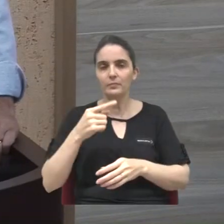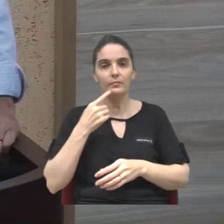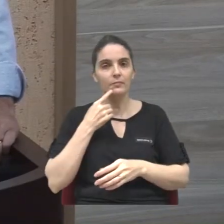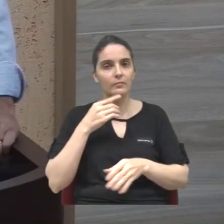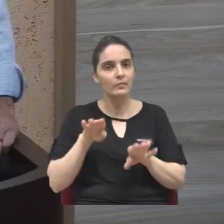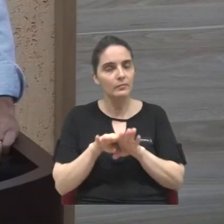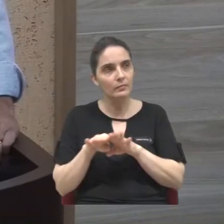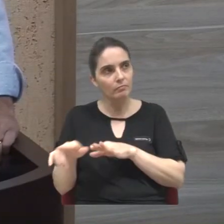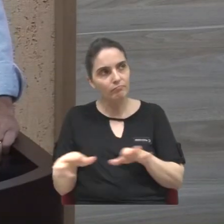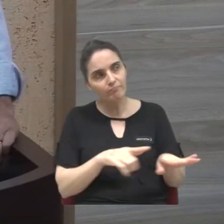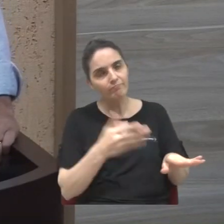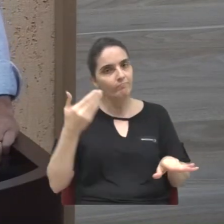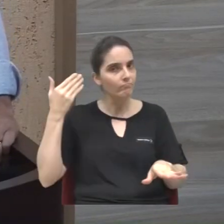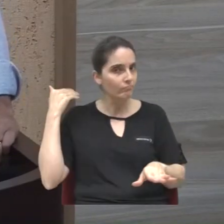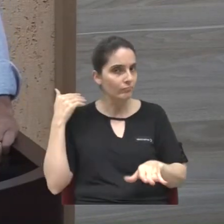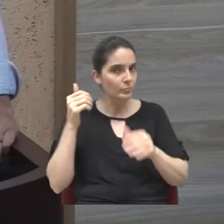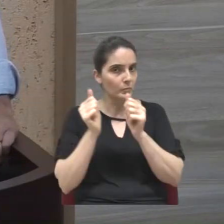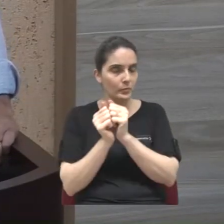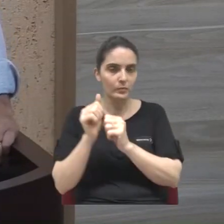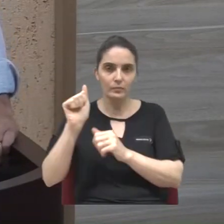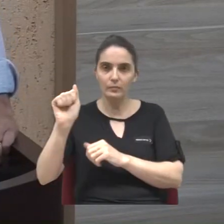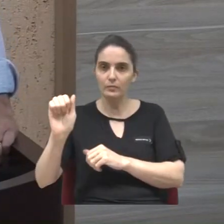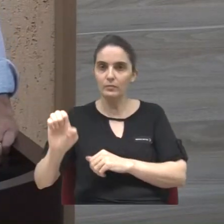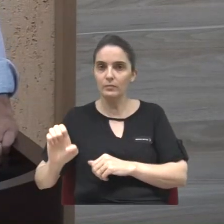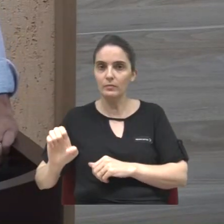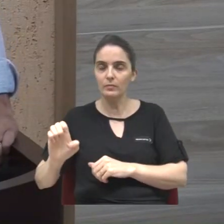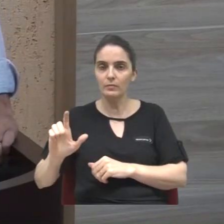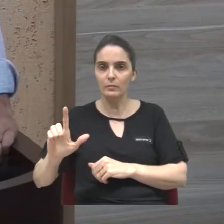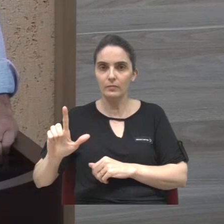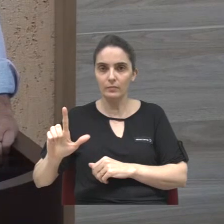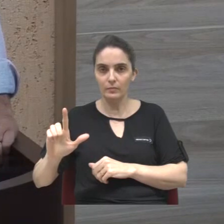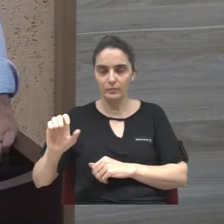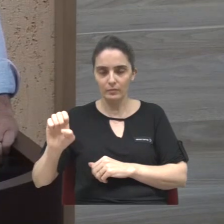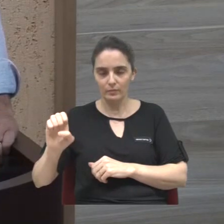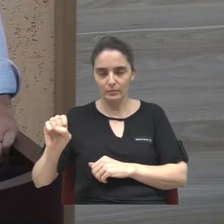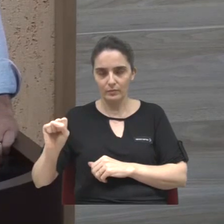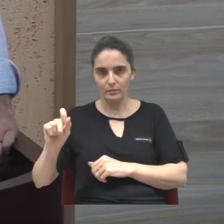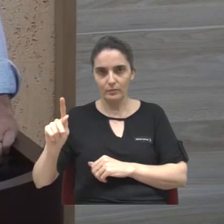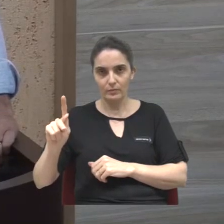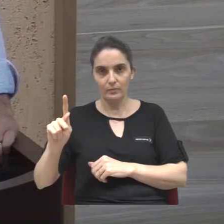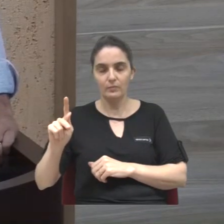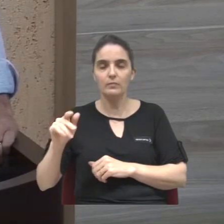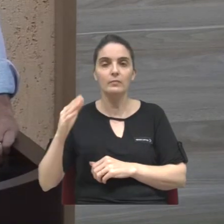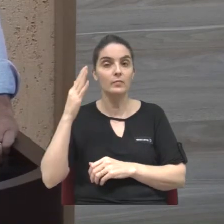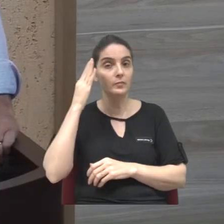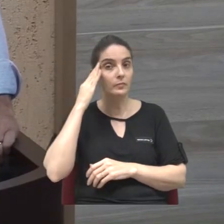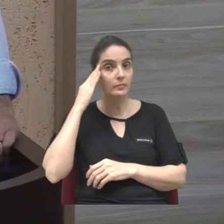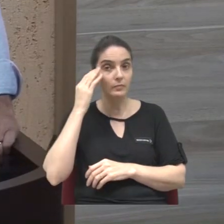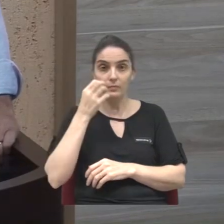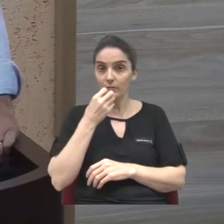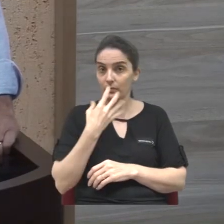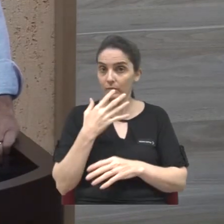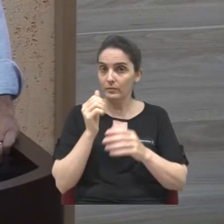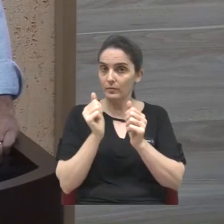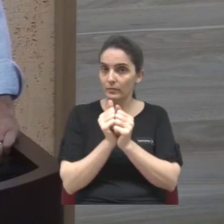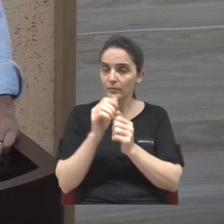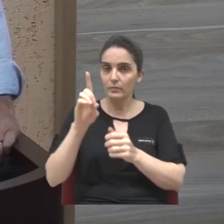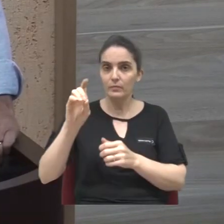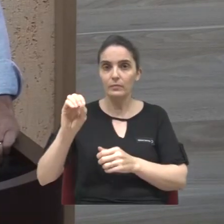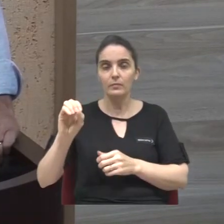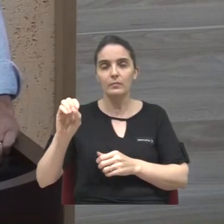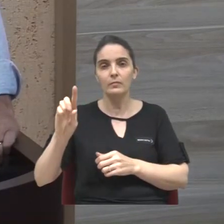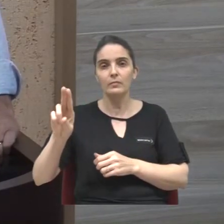LESP, e tive uma notícia positiva, senhor presidente, junto ao Douglas Garcia, deputado